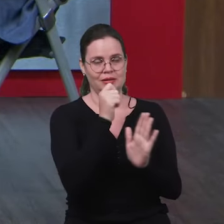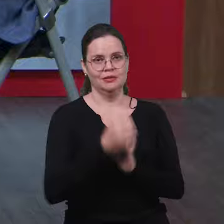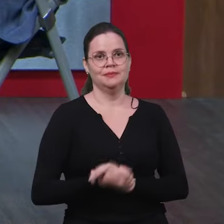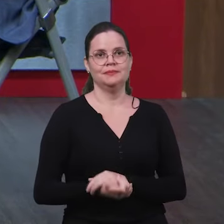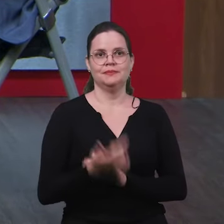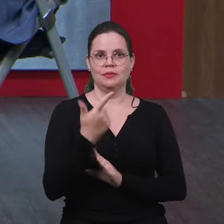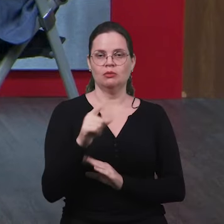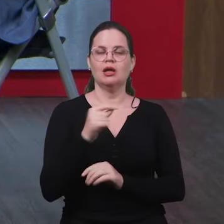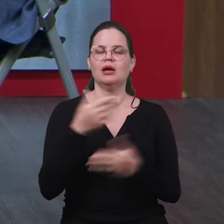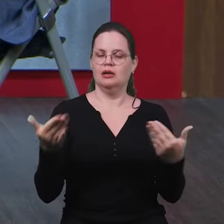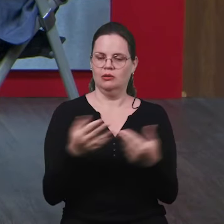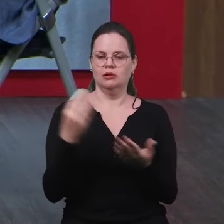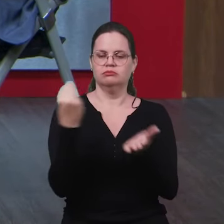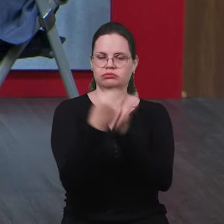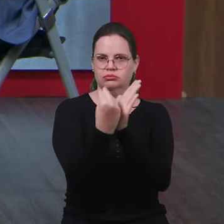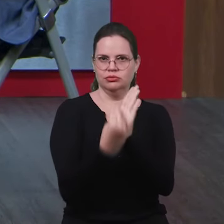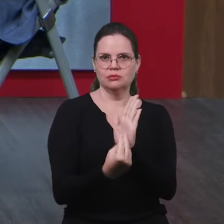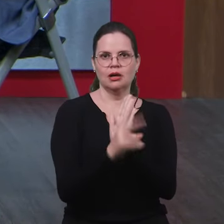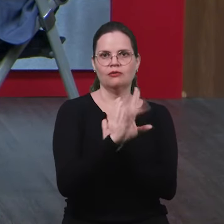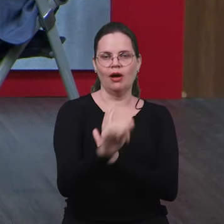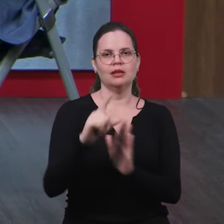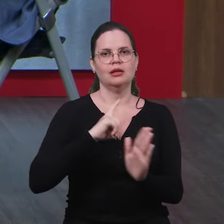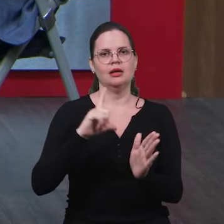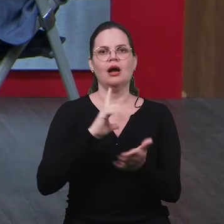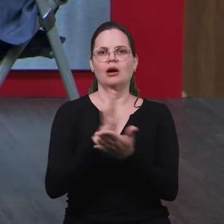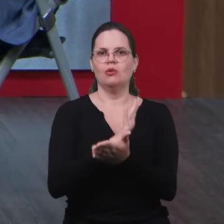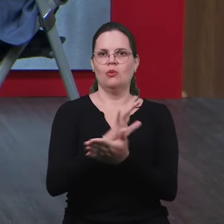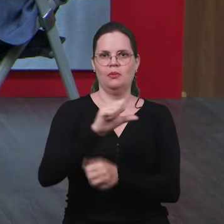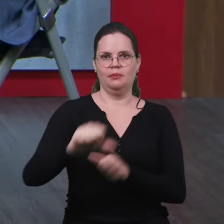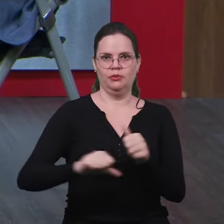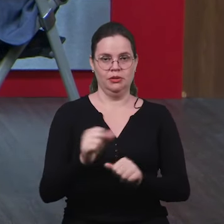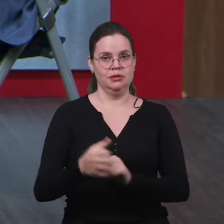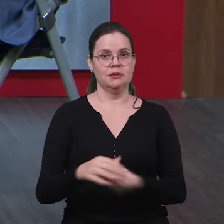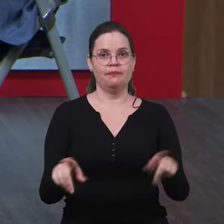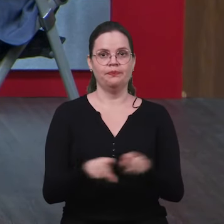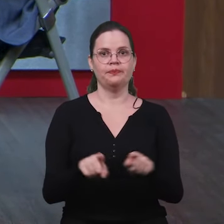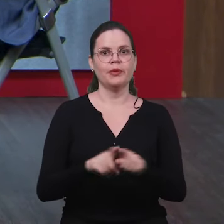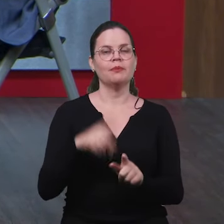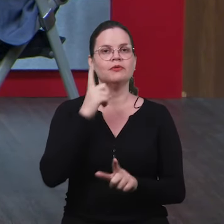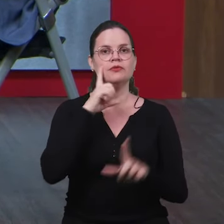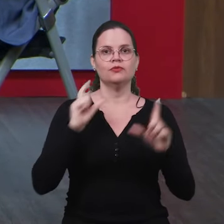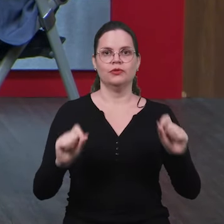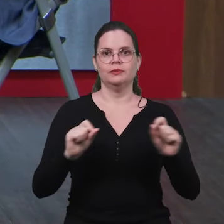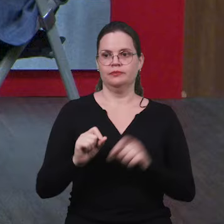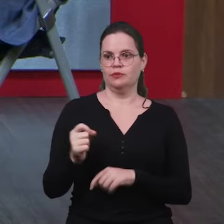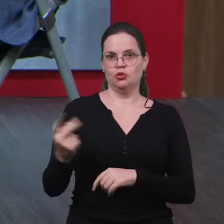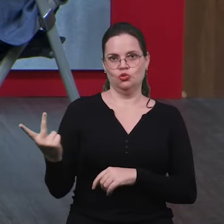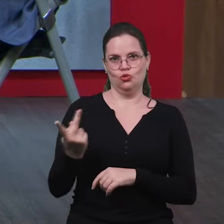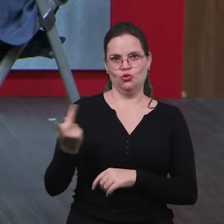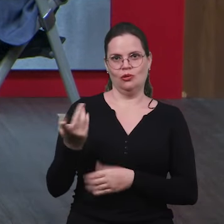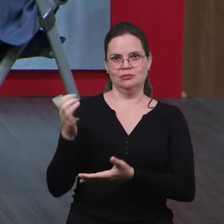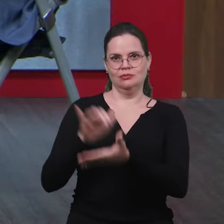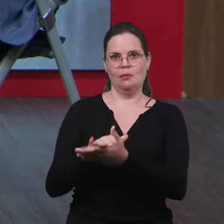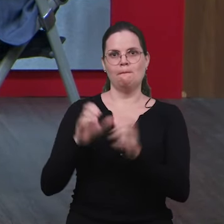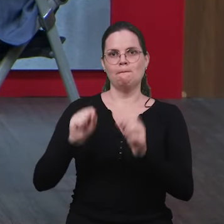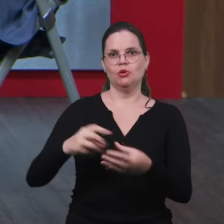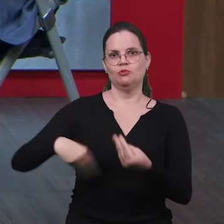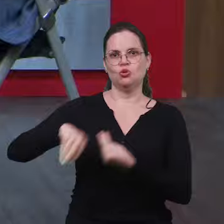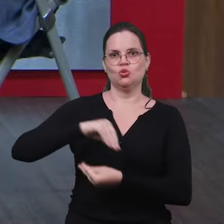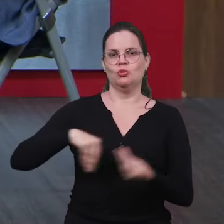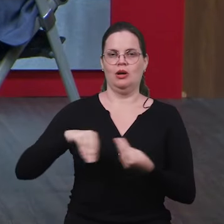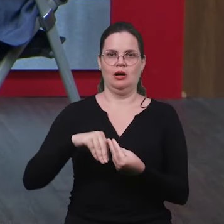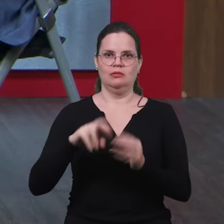aí, exatamente. Então, vamos ter aí algumas mudanças. Também a possibilidade do casal adotar um regime de bens misto.